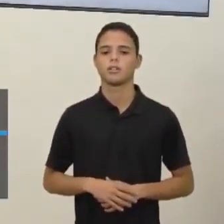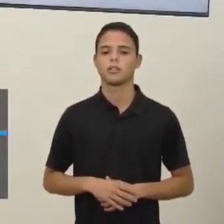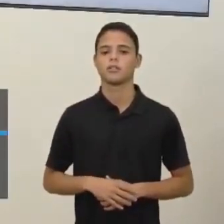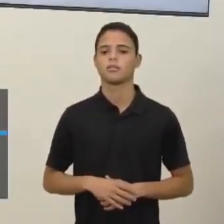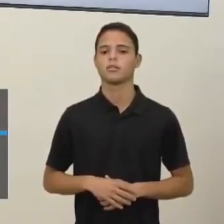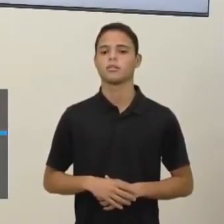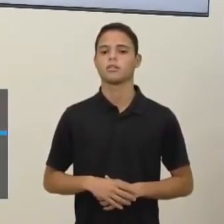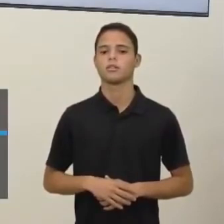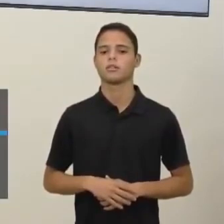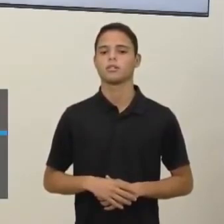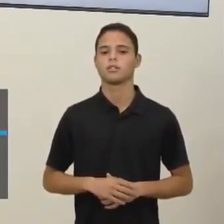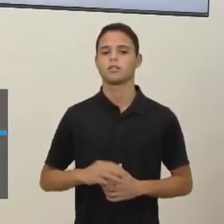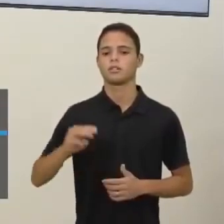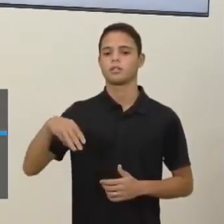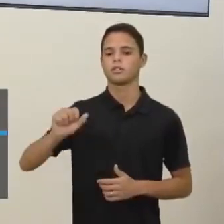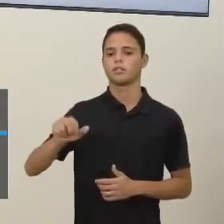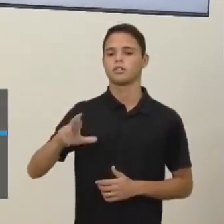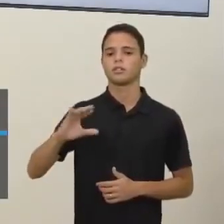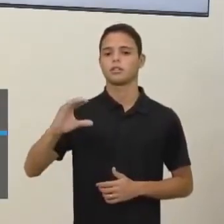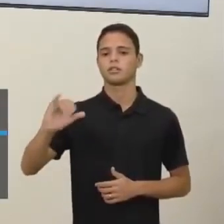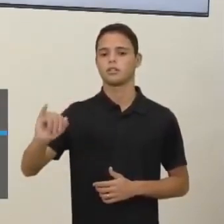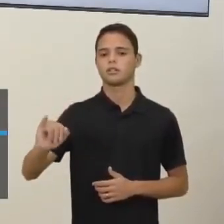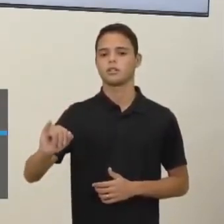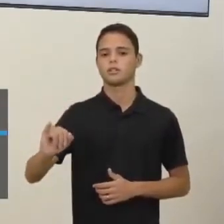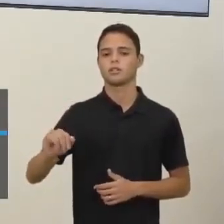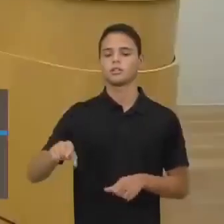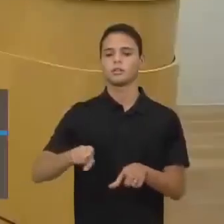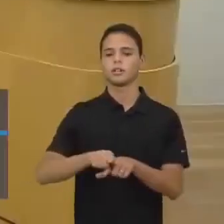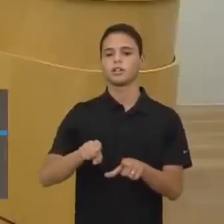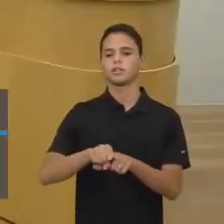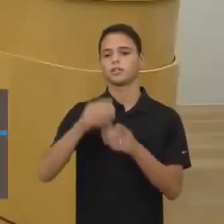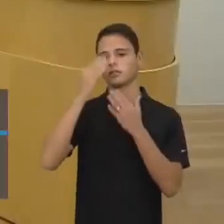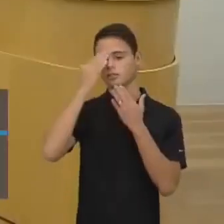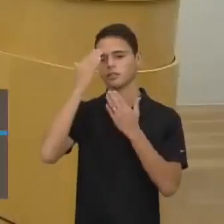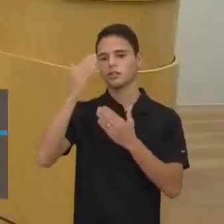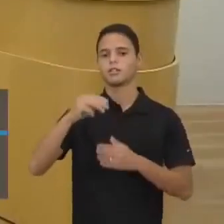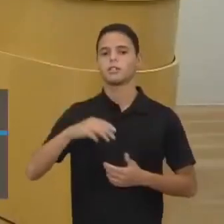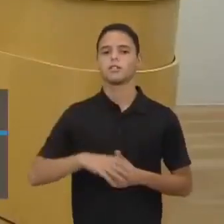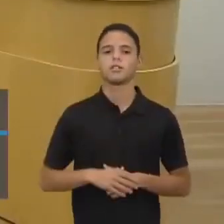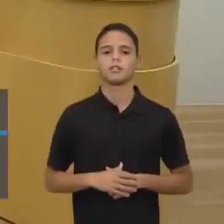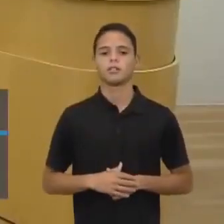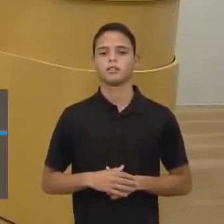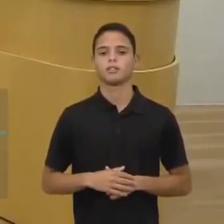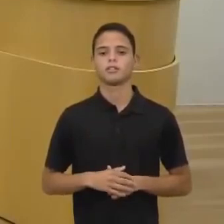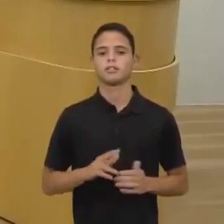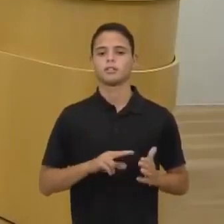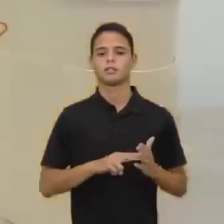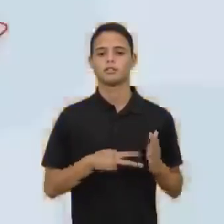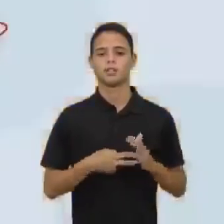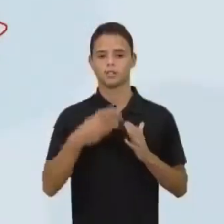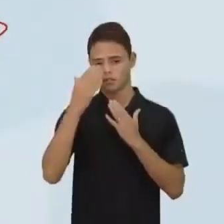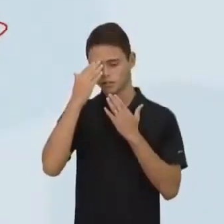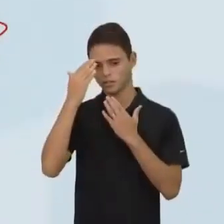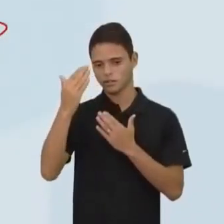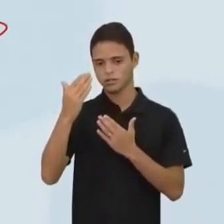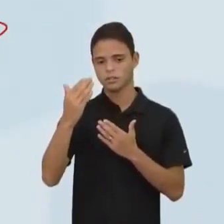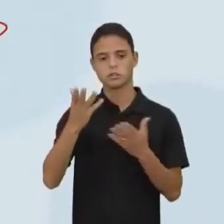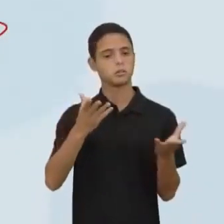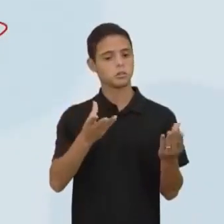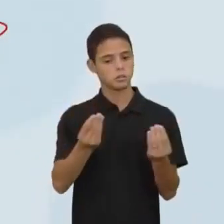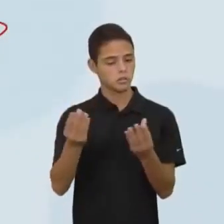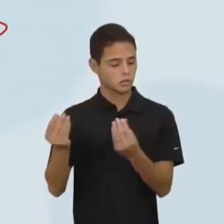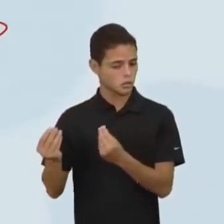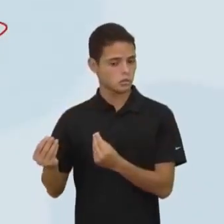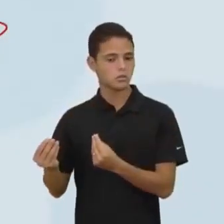Merci. Merci? Merci, o que obrigado. Será? Obrigado. E se você quiser falar muito